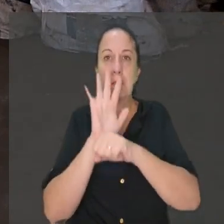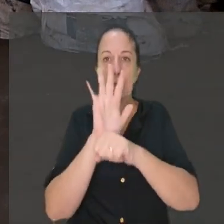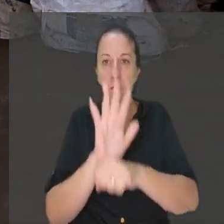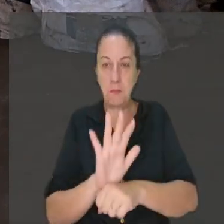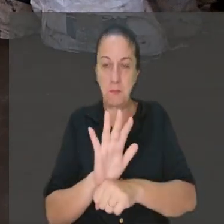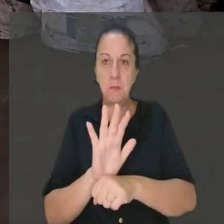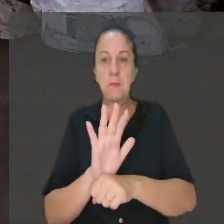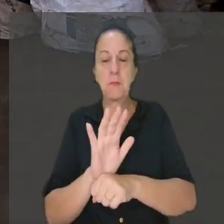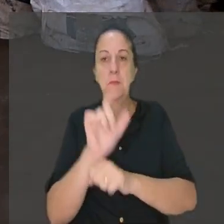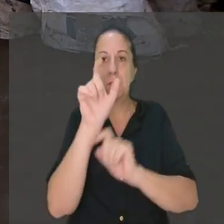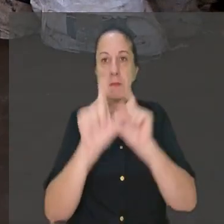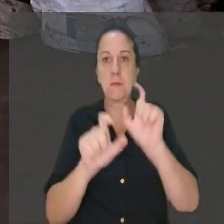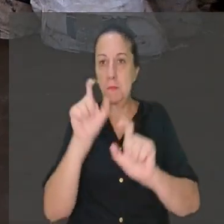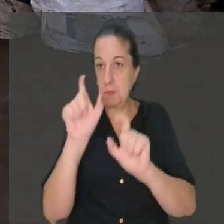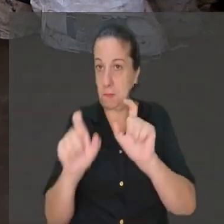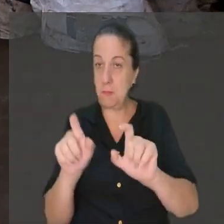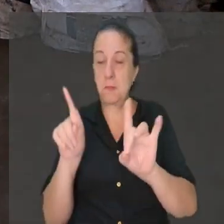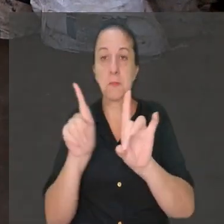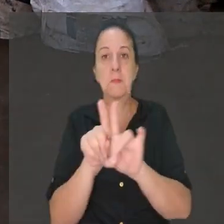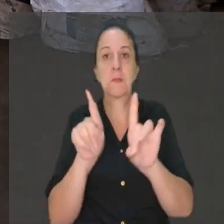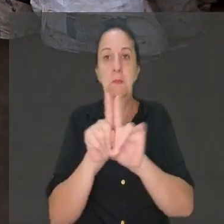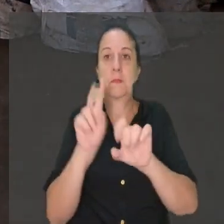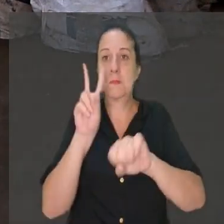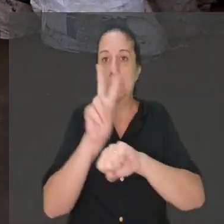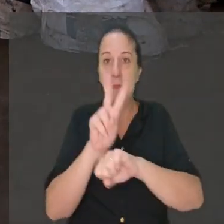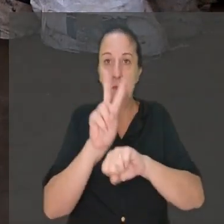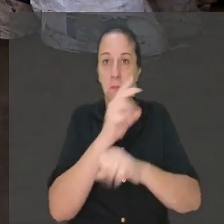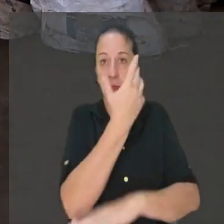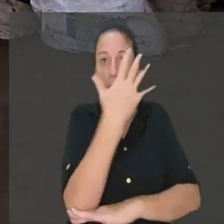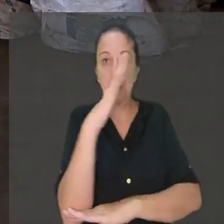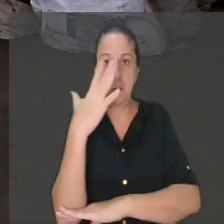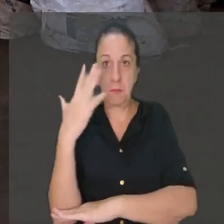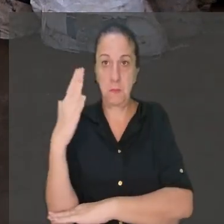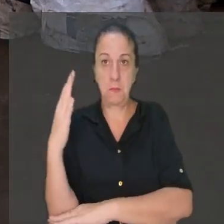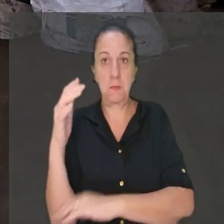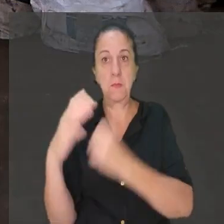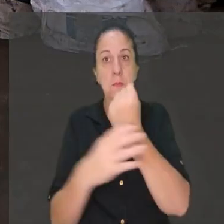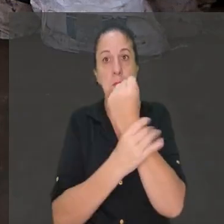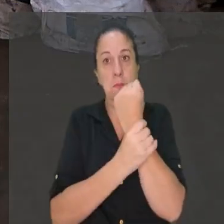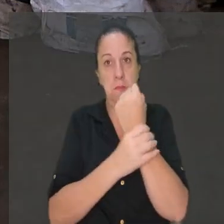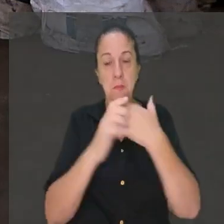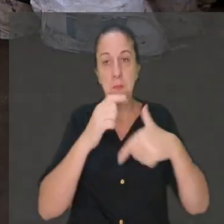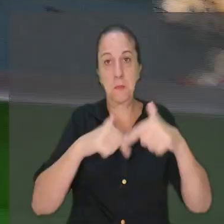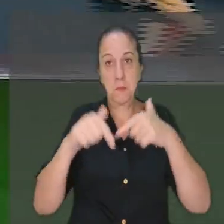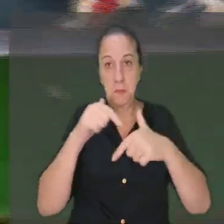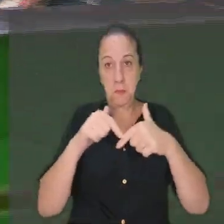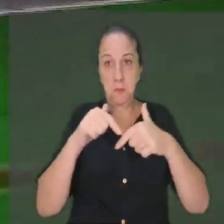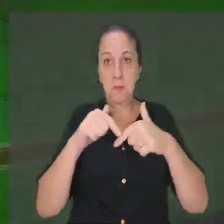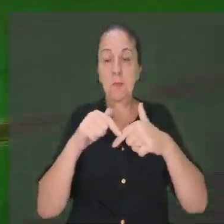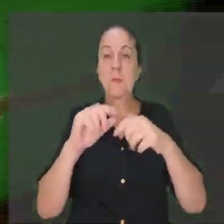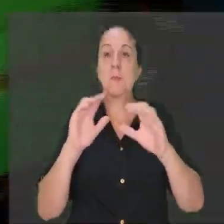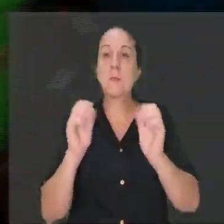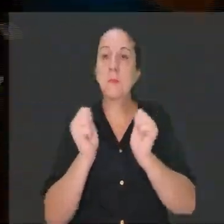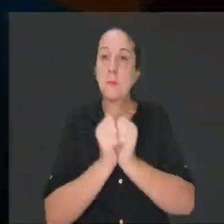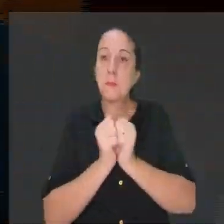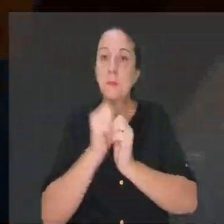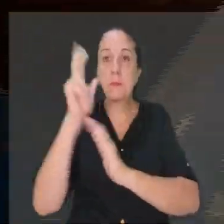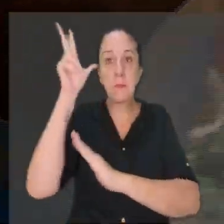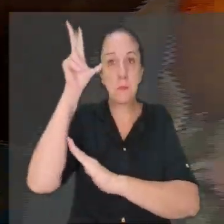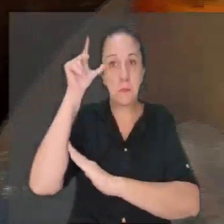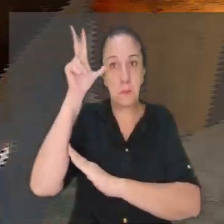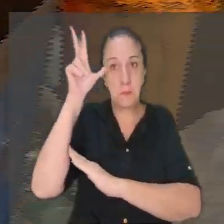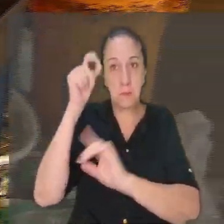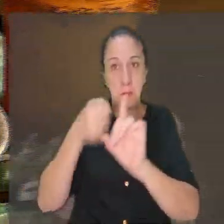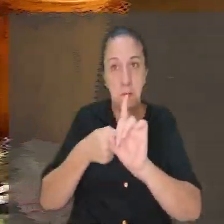presta serviço ao cooperativado e, ao mesmo tempo, protege o meio ambiente e a segurança do trabalho. O serviço integra o